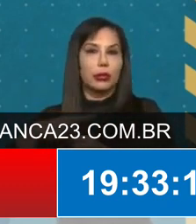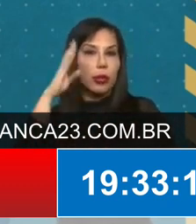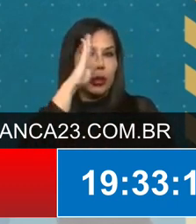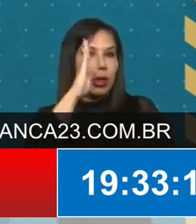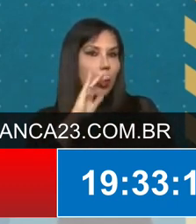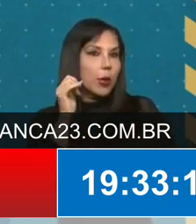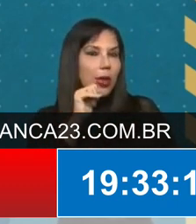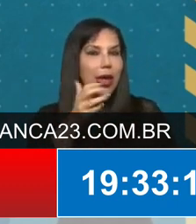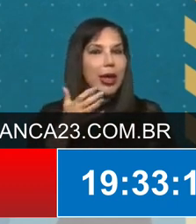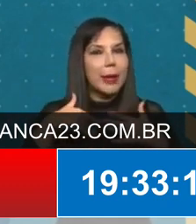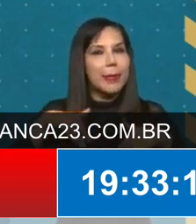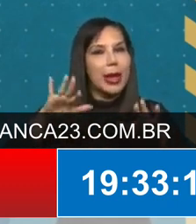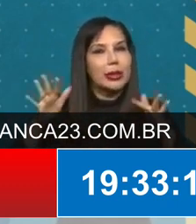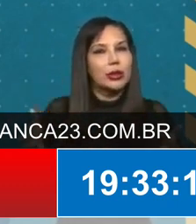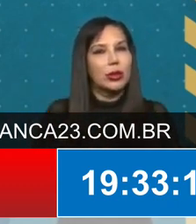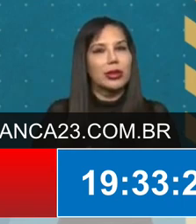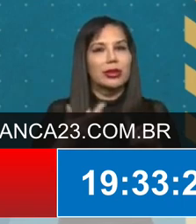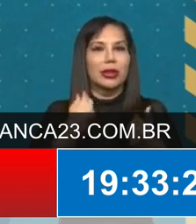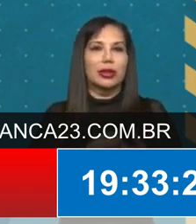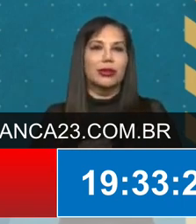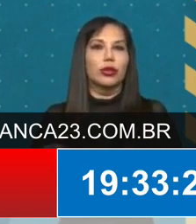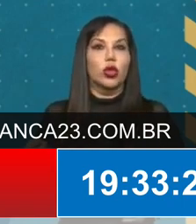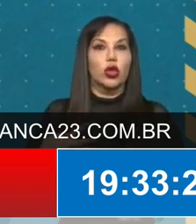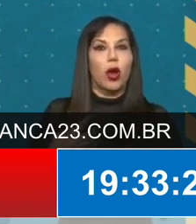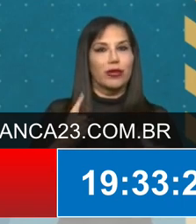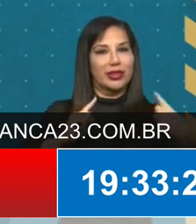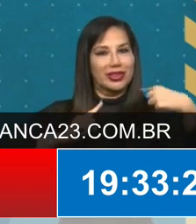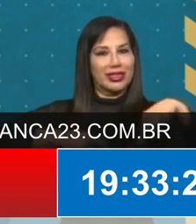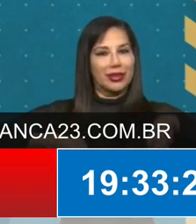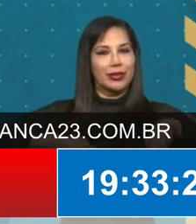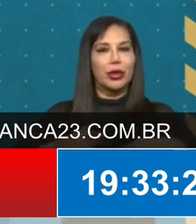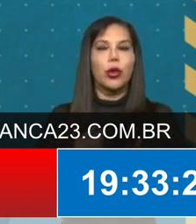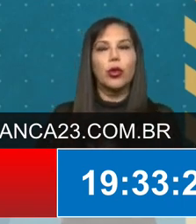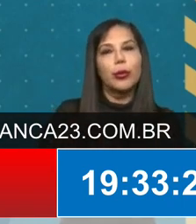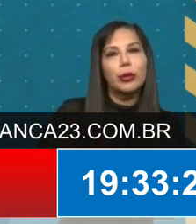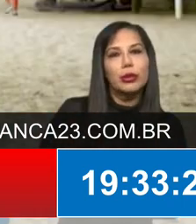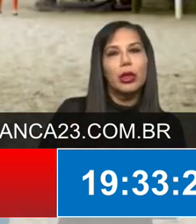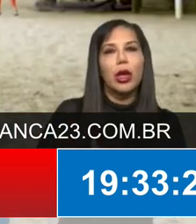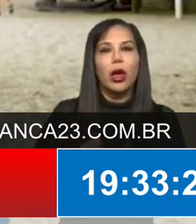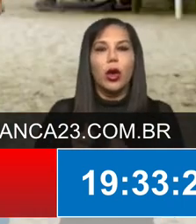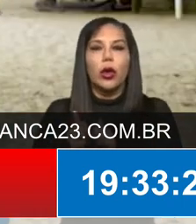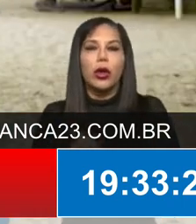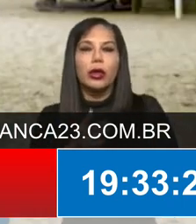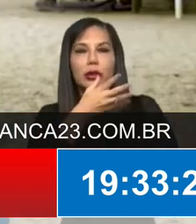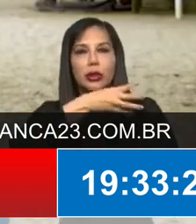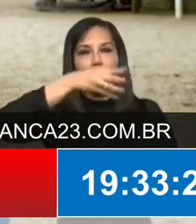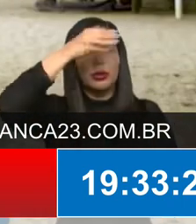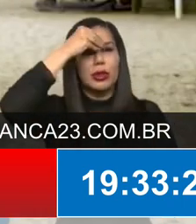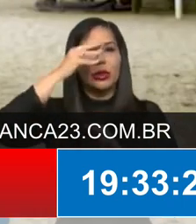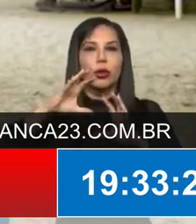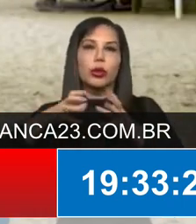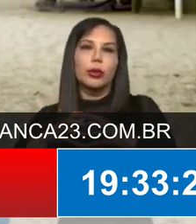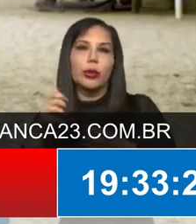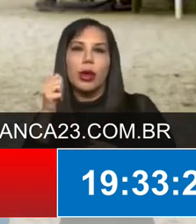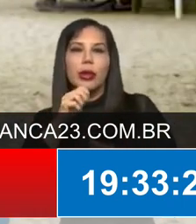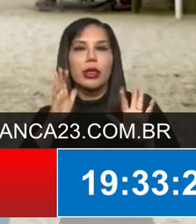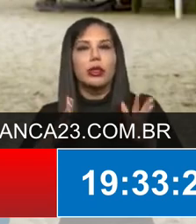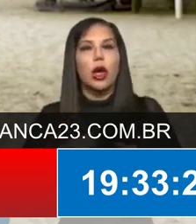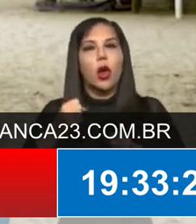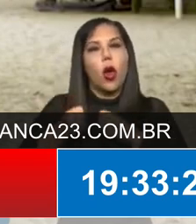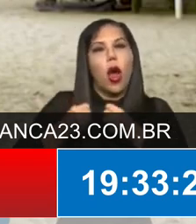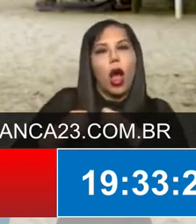buscam mais qualidade de vida e novos desafios eu comecei com a corrida muito inspirados pelo grupo As meninas já corriam um